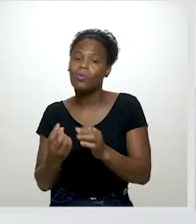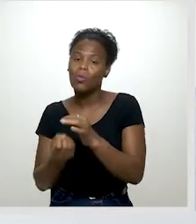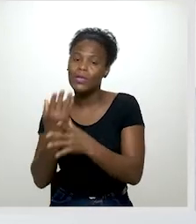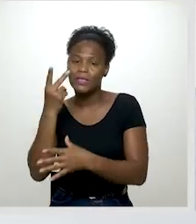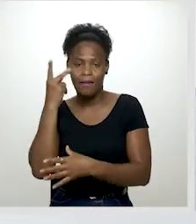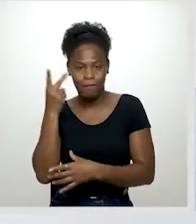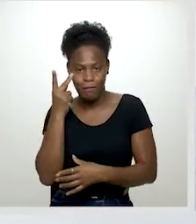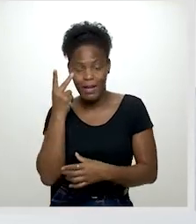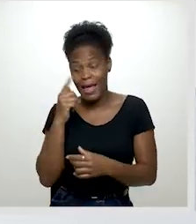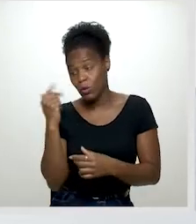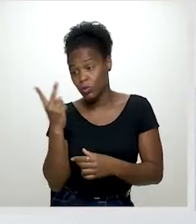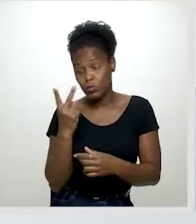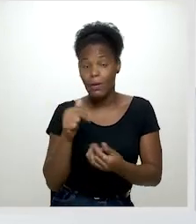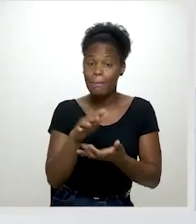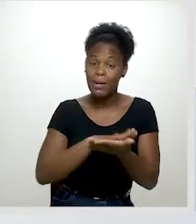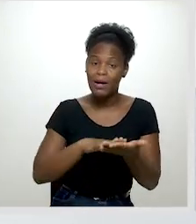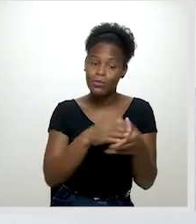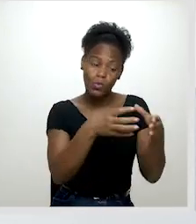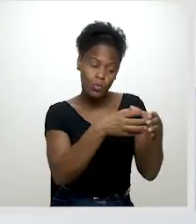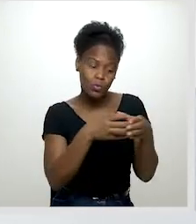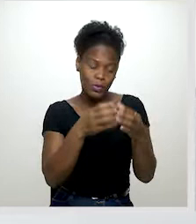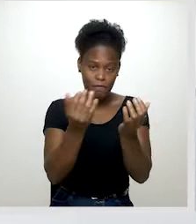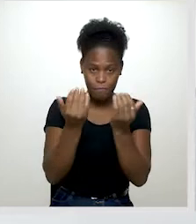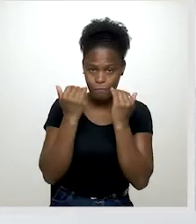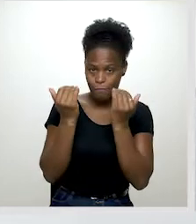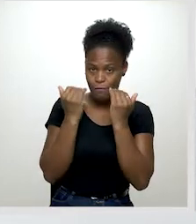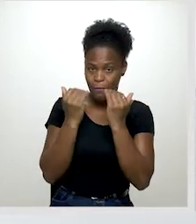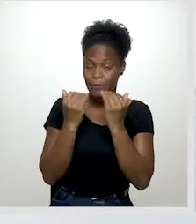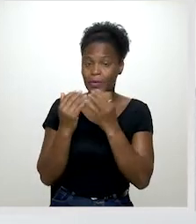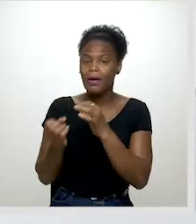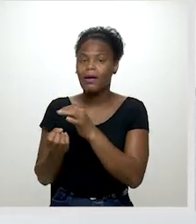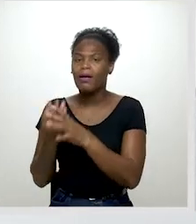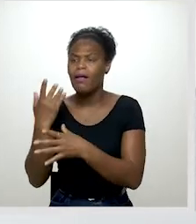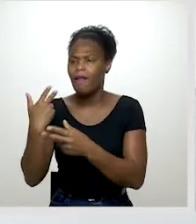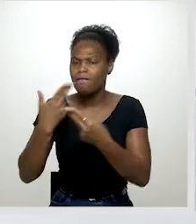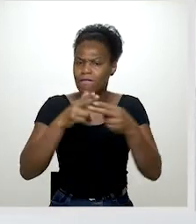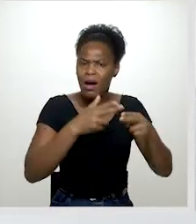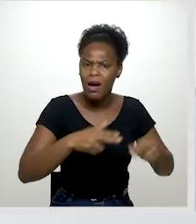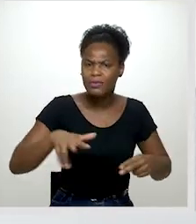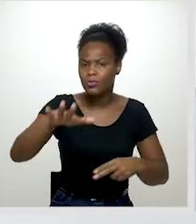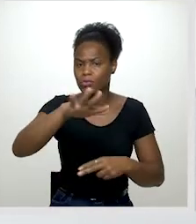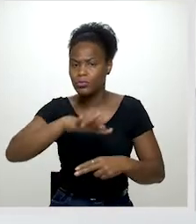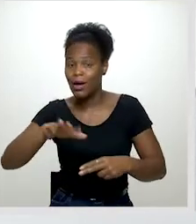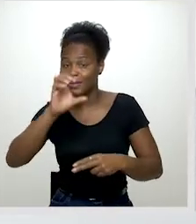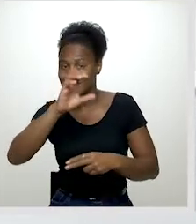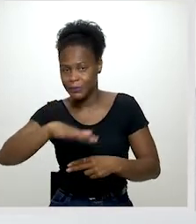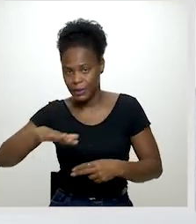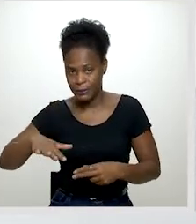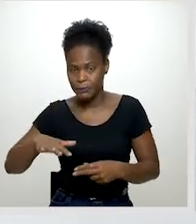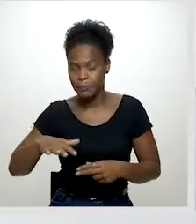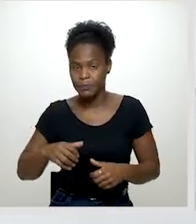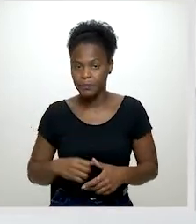baseando num conjunto de dados provenientes de várias áreas das ciências.